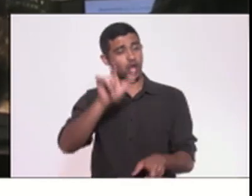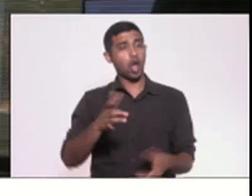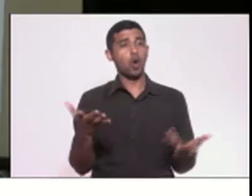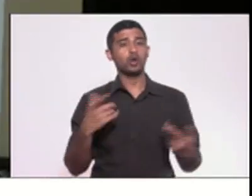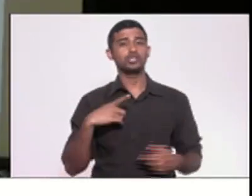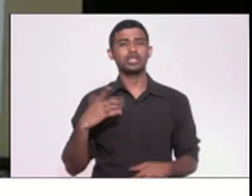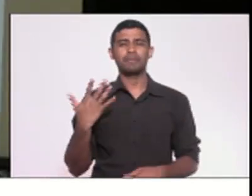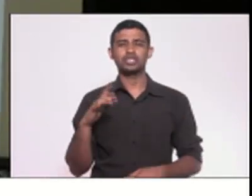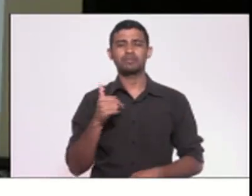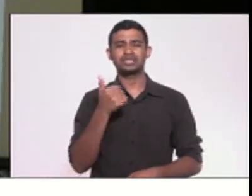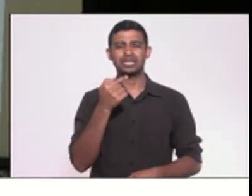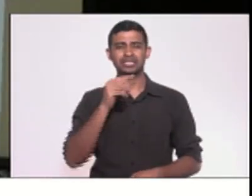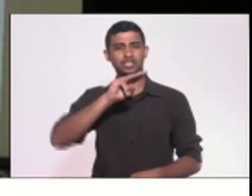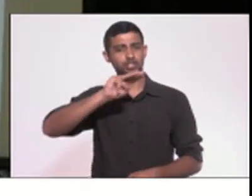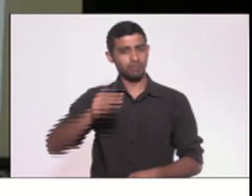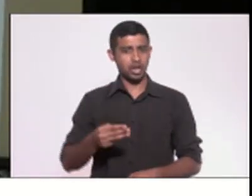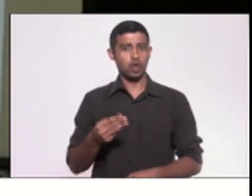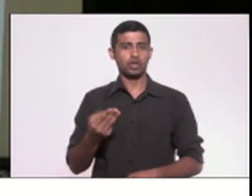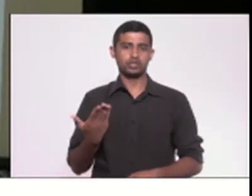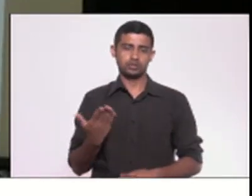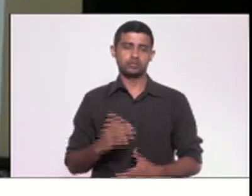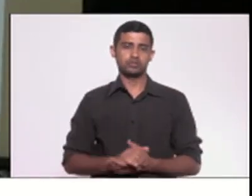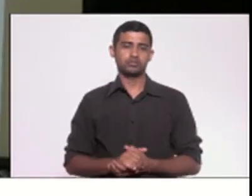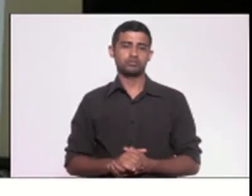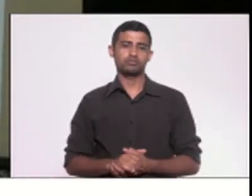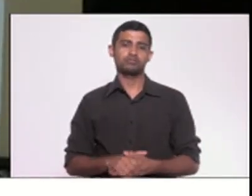milhões e 200 mil habitantes, o que gera